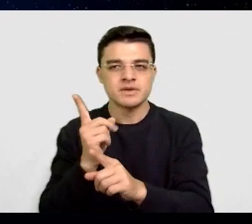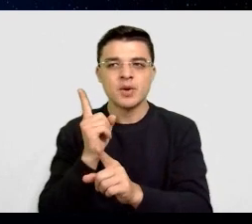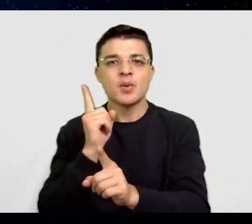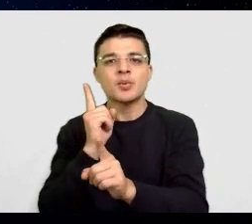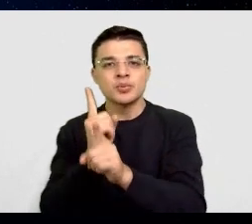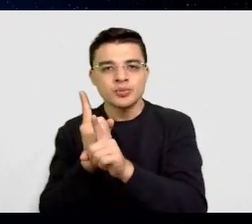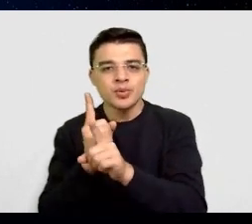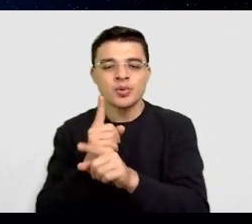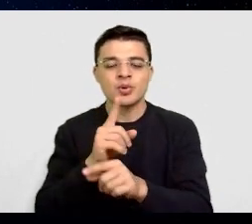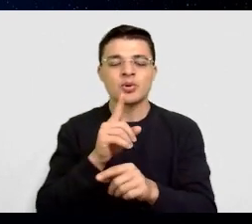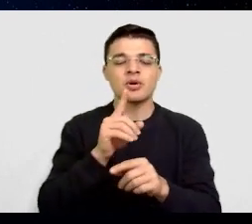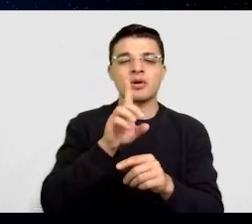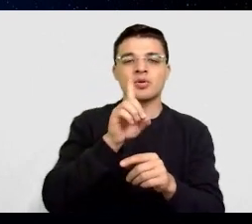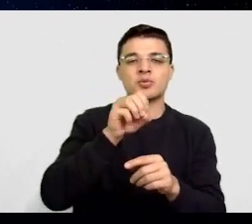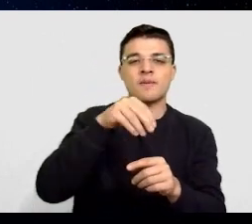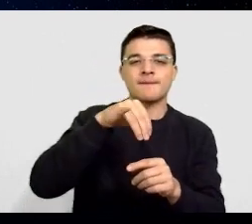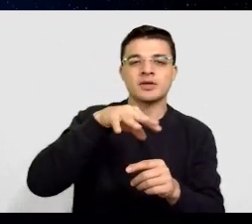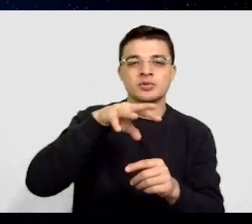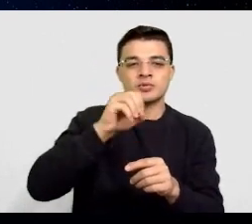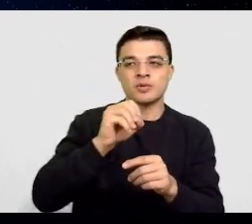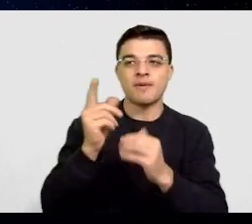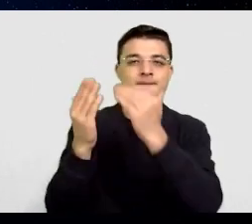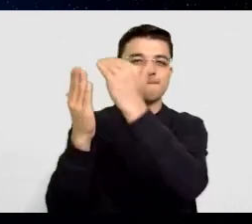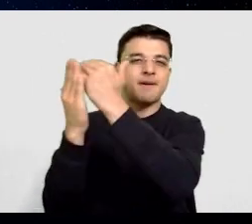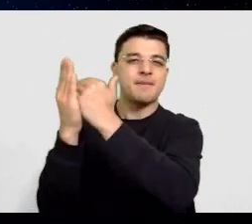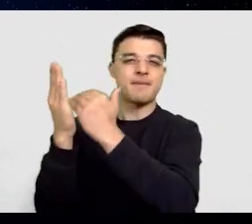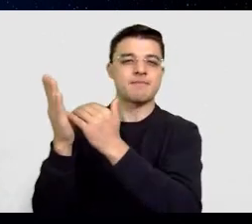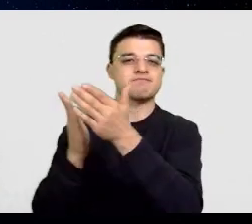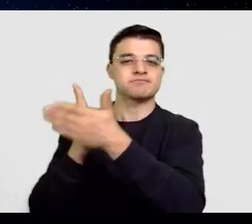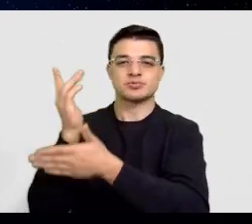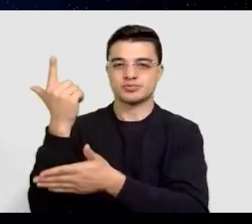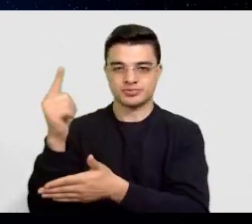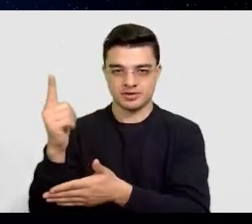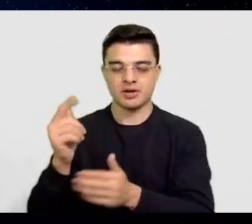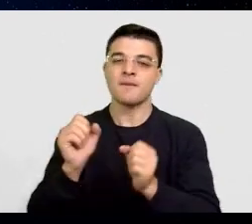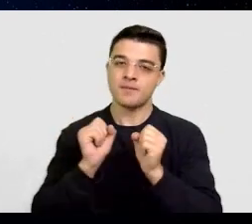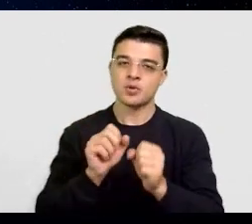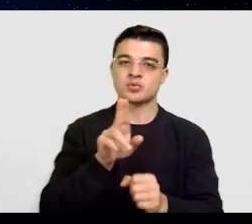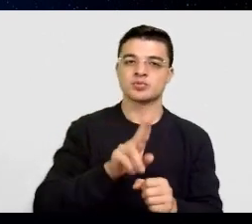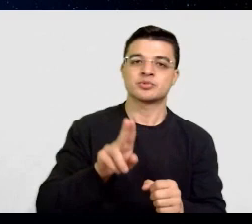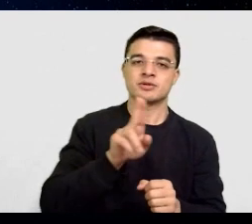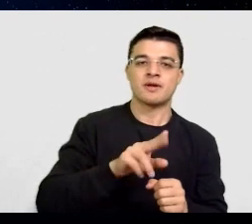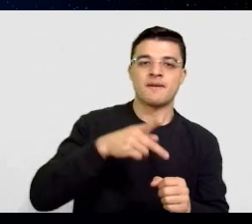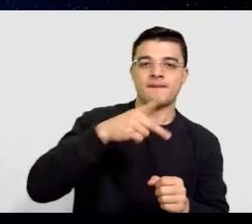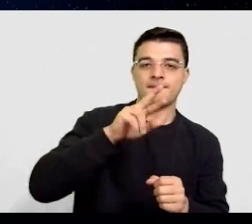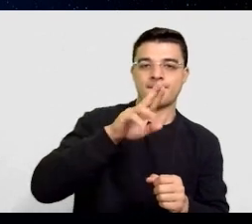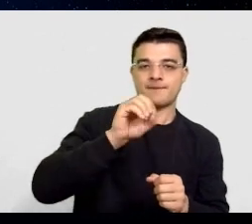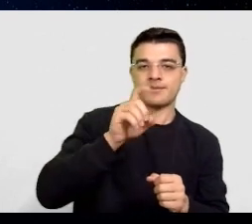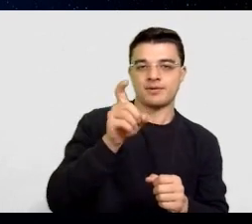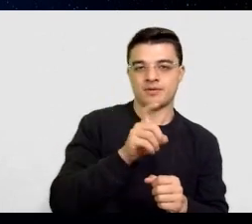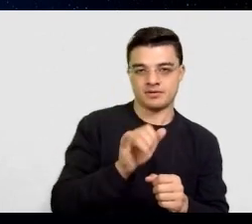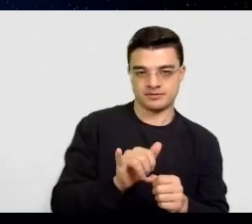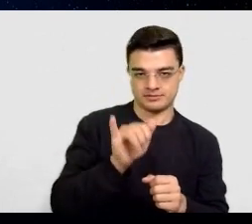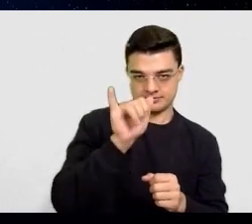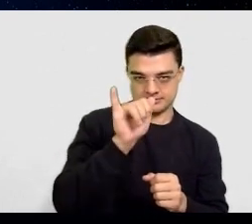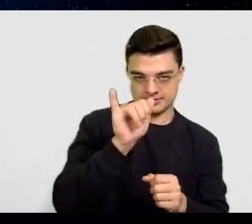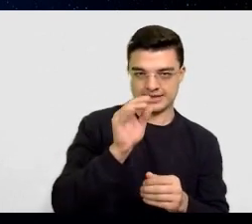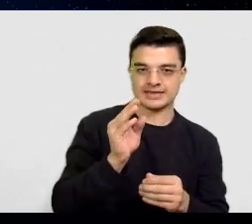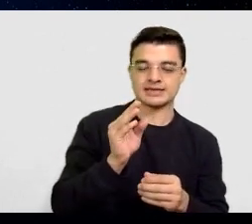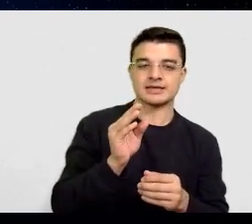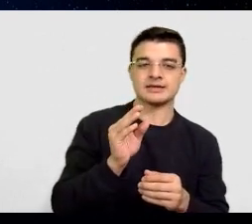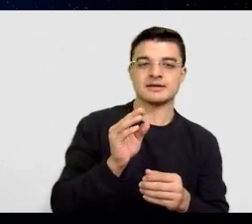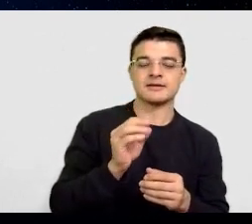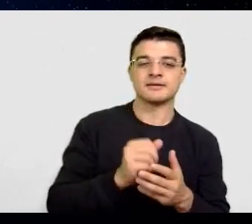que não é previsto, eu posso utilizar aquele servidor como um proxy para a rede interna. Então, eu posso começar a interagir com serviços que não